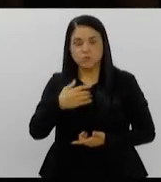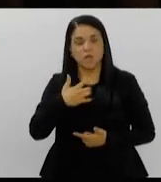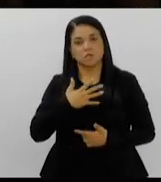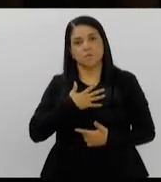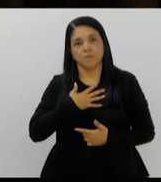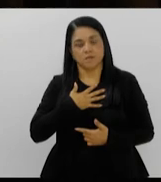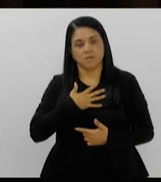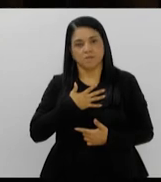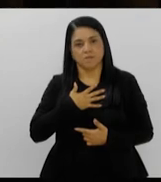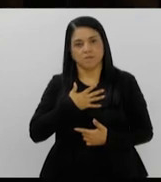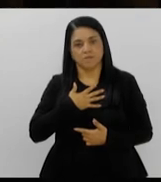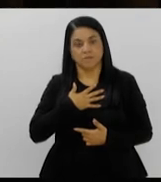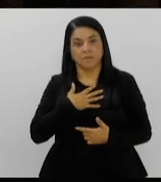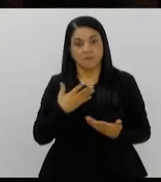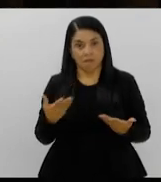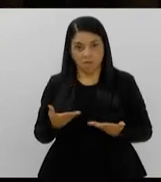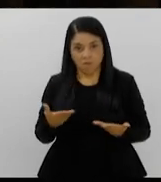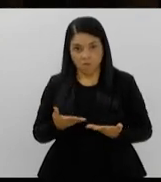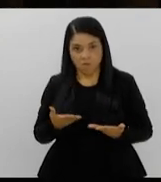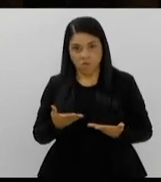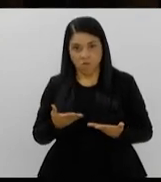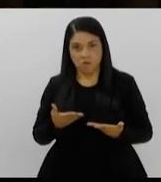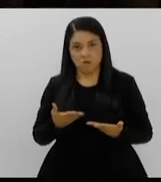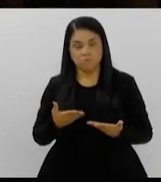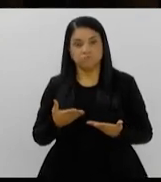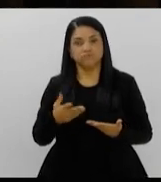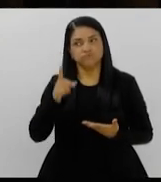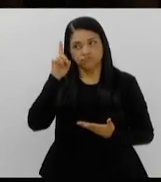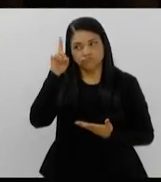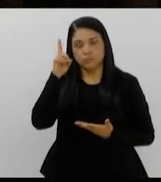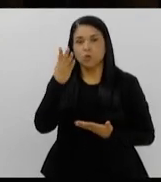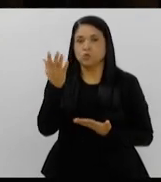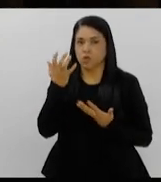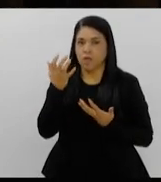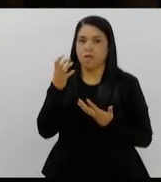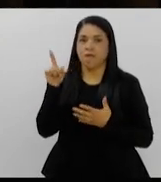imputado a mim. Cabe agora, se Deus quiser, a gente provar